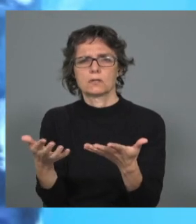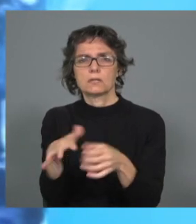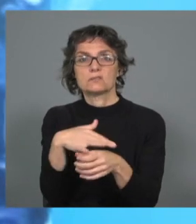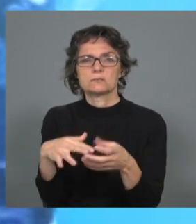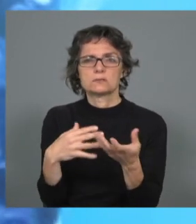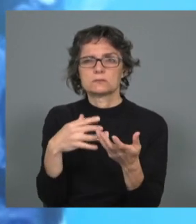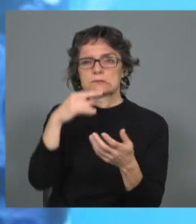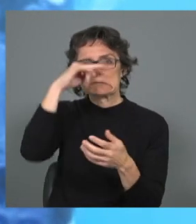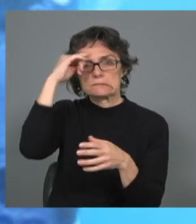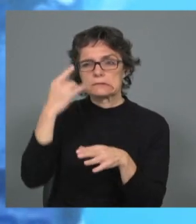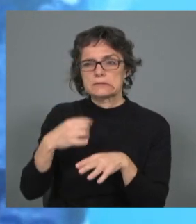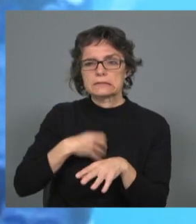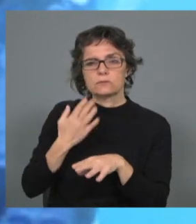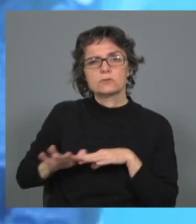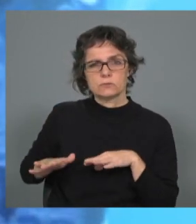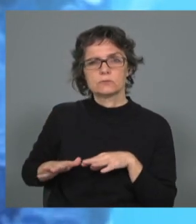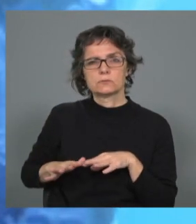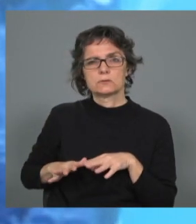sido interrompido.